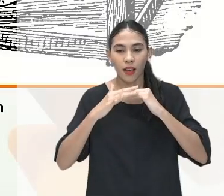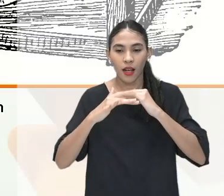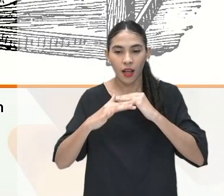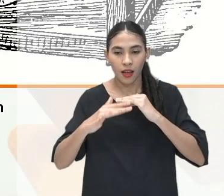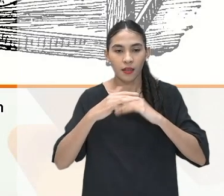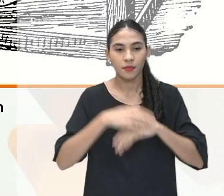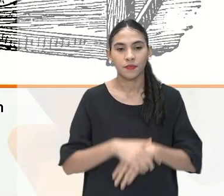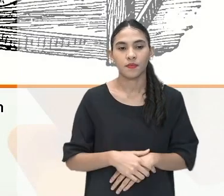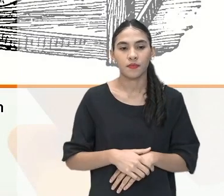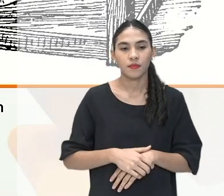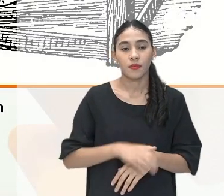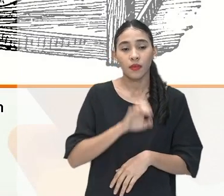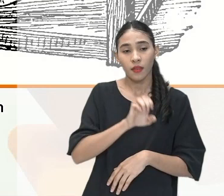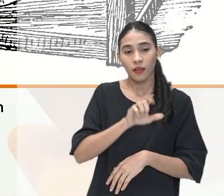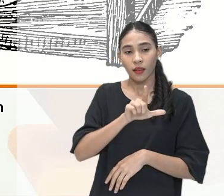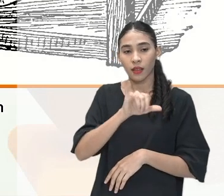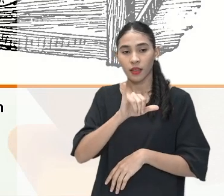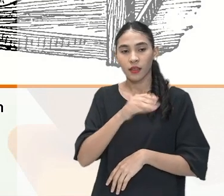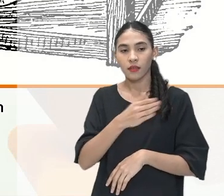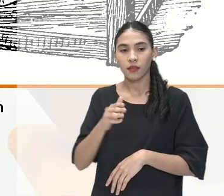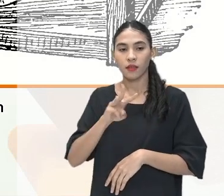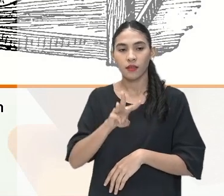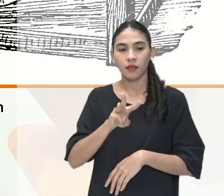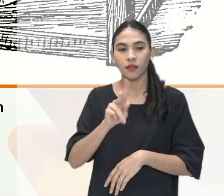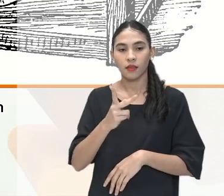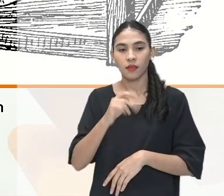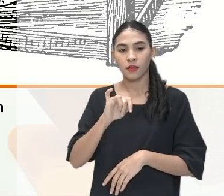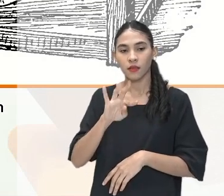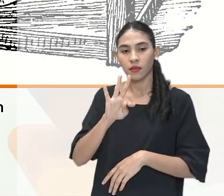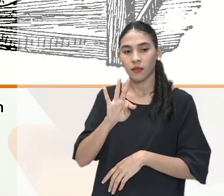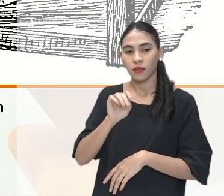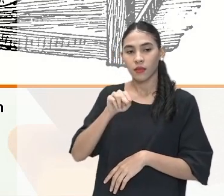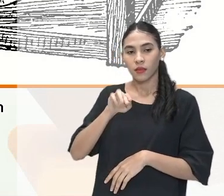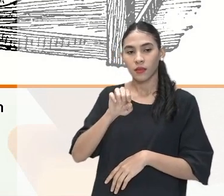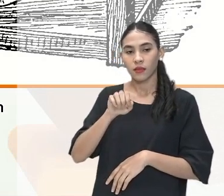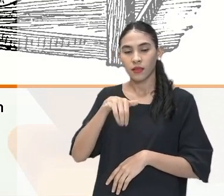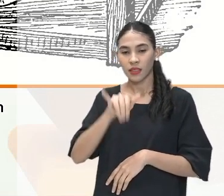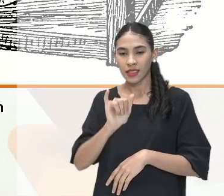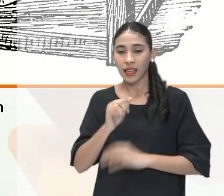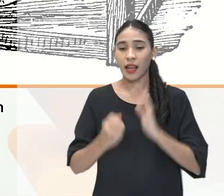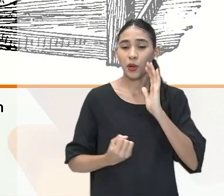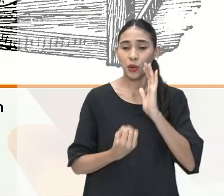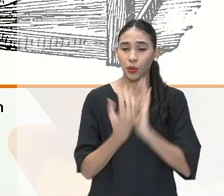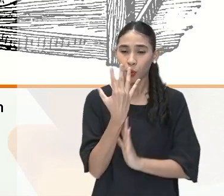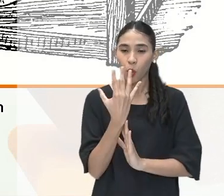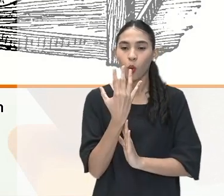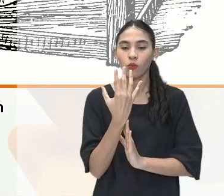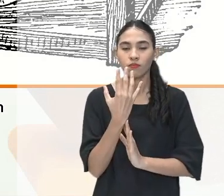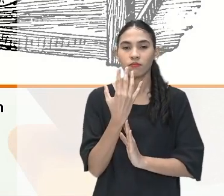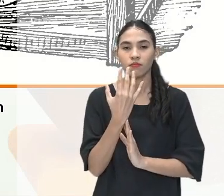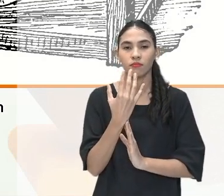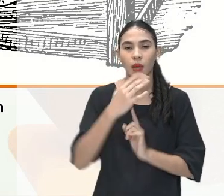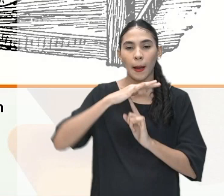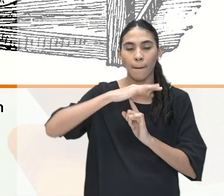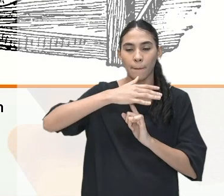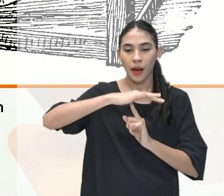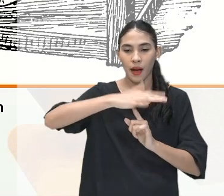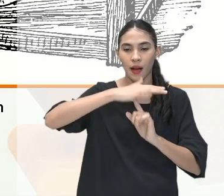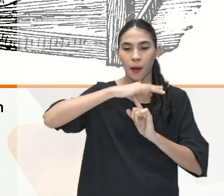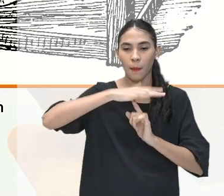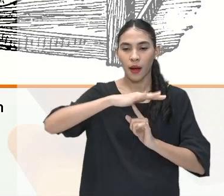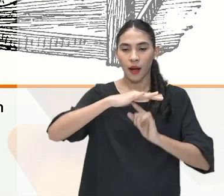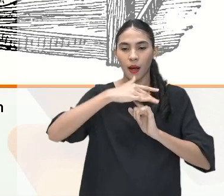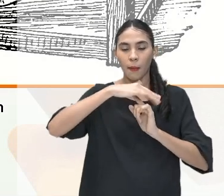L. Watley criou uma máquina que acelerava a separação das sementes das bolas de